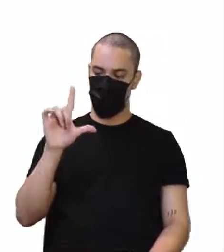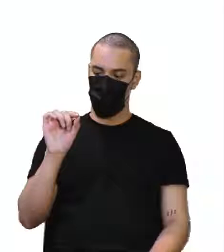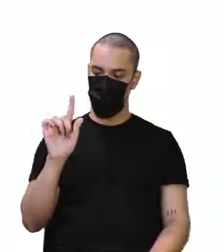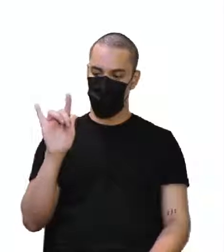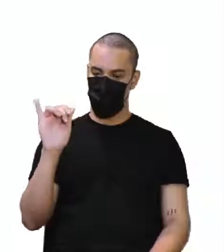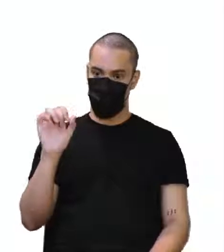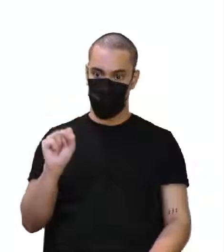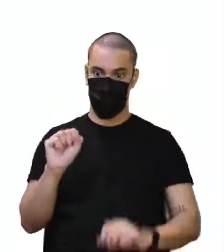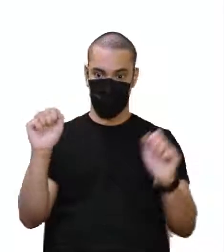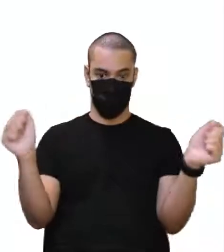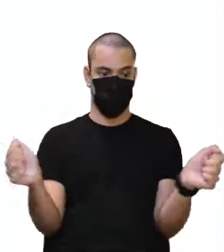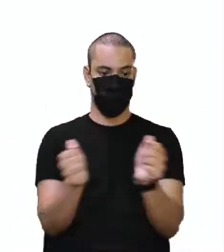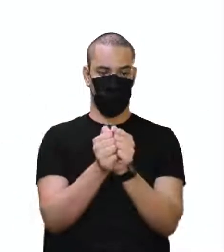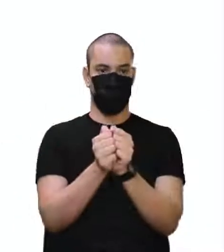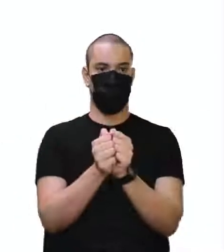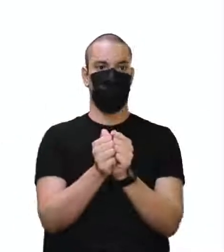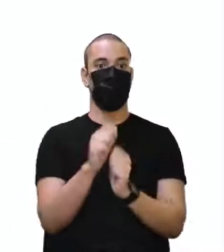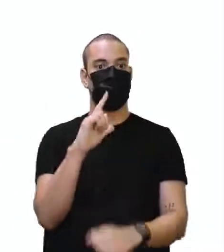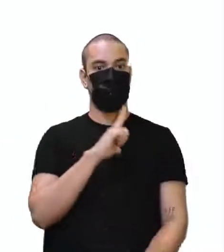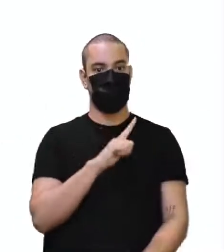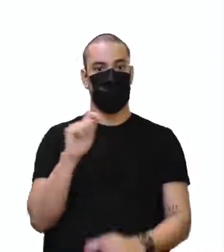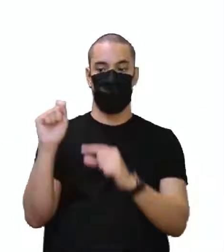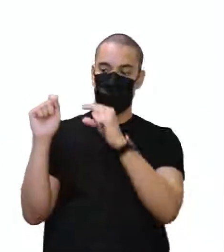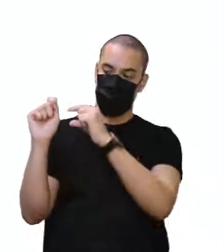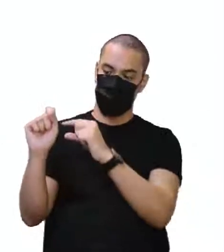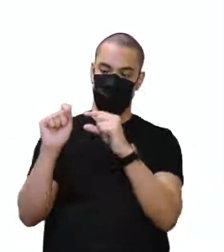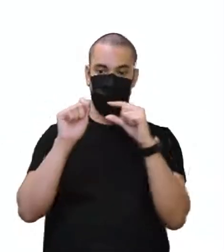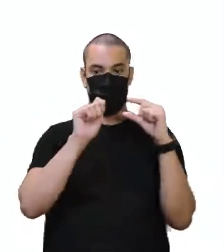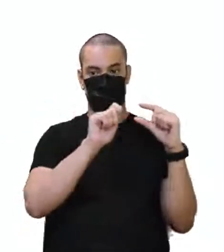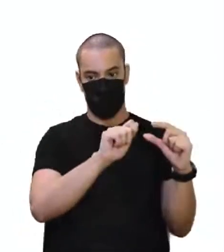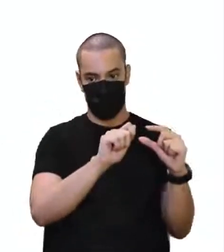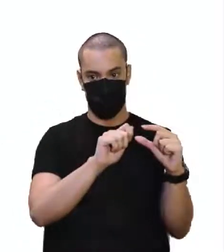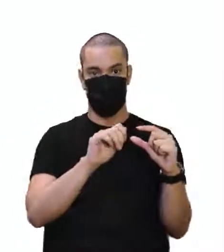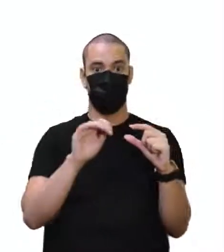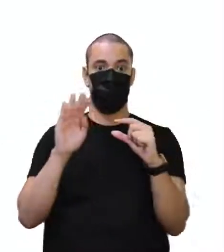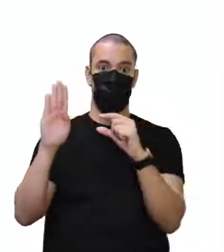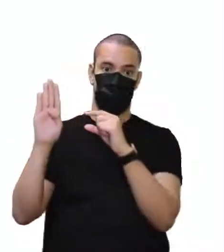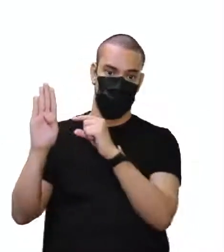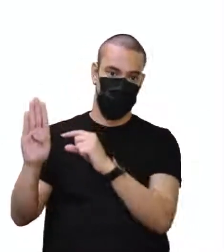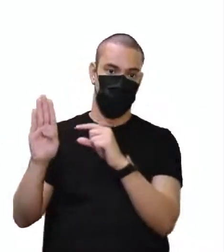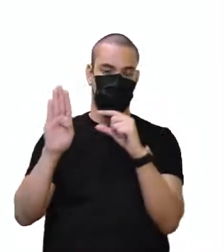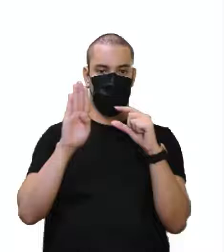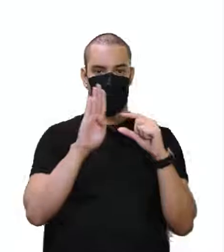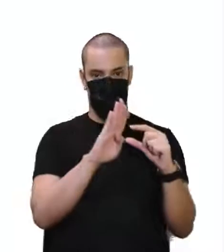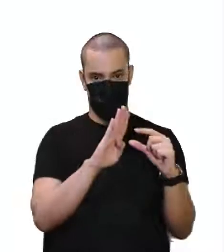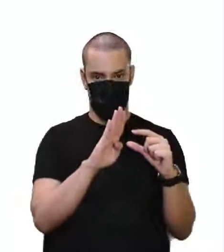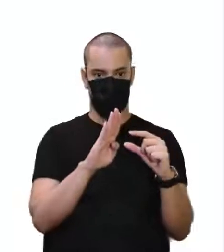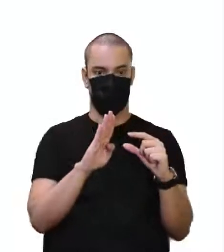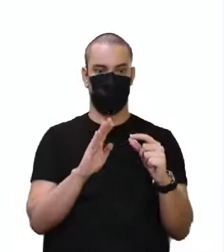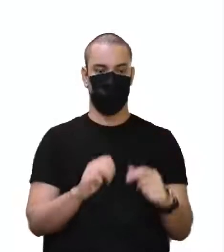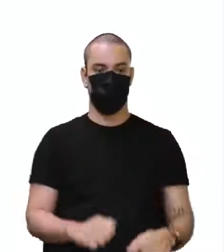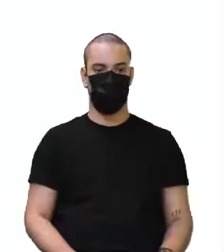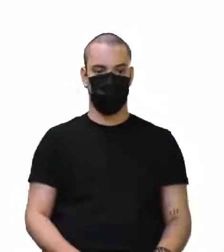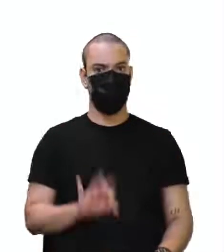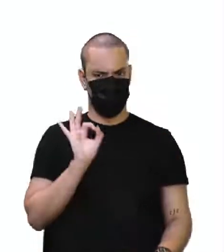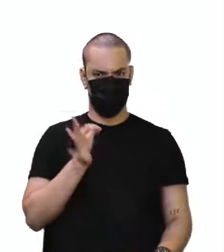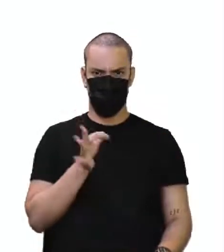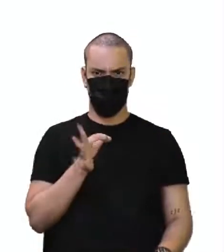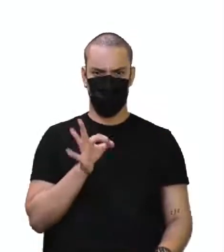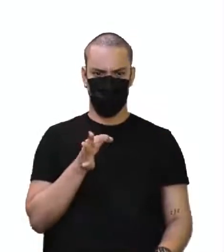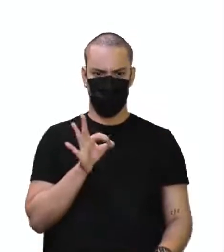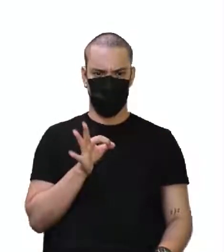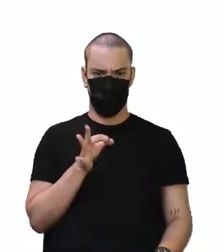ali. Aí você tem Azinho com Azinho, Bzinho com Bzinho,